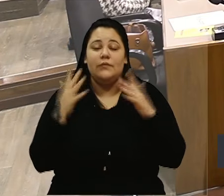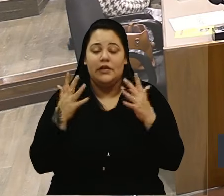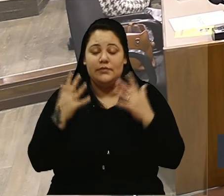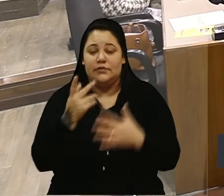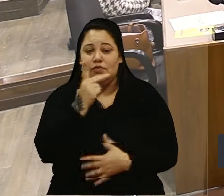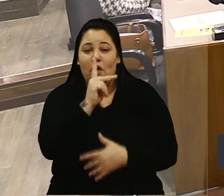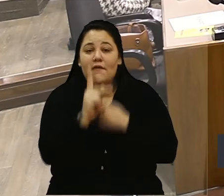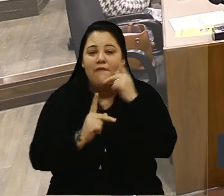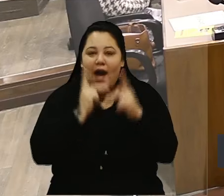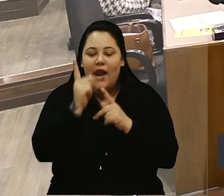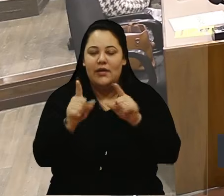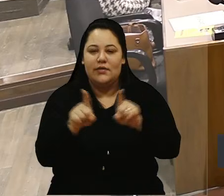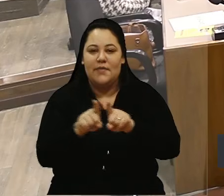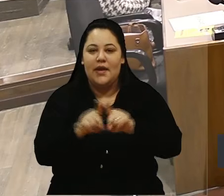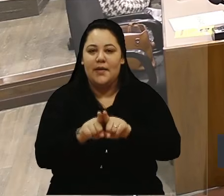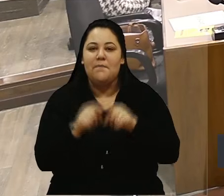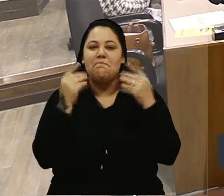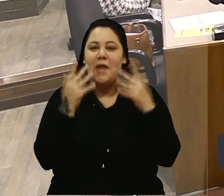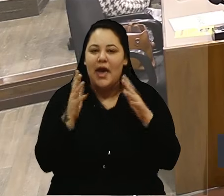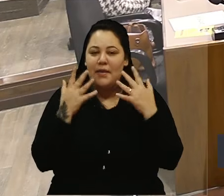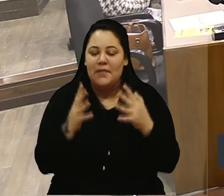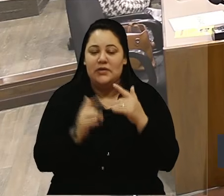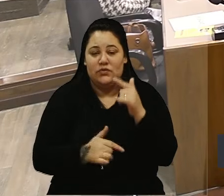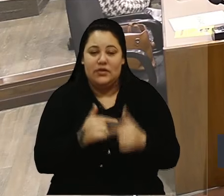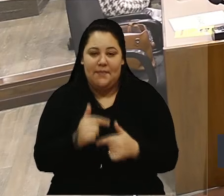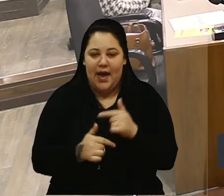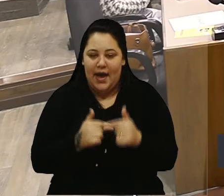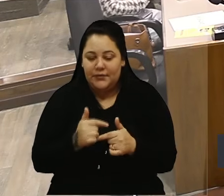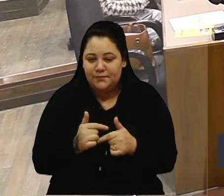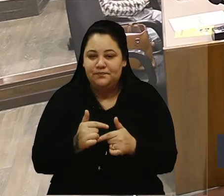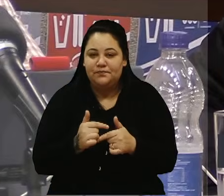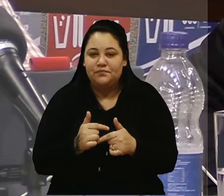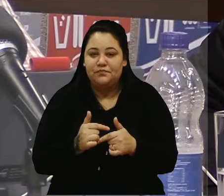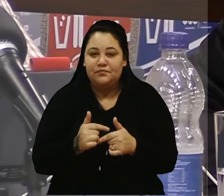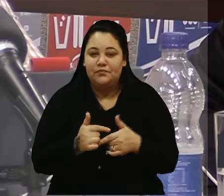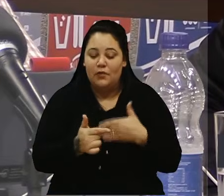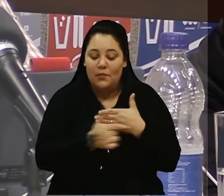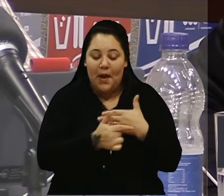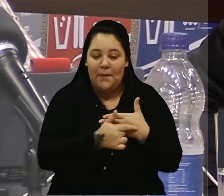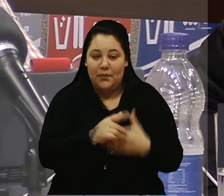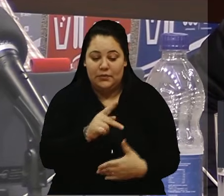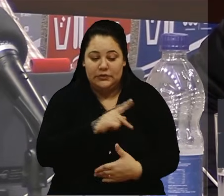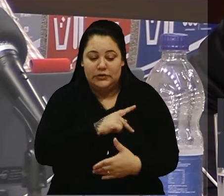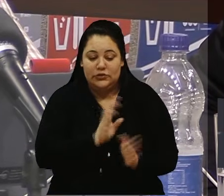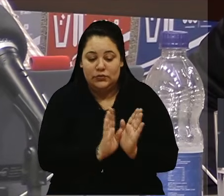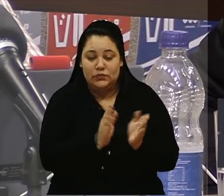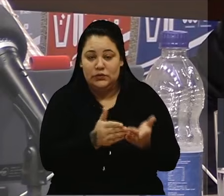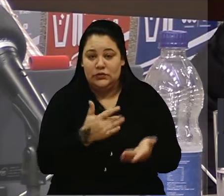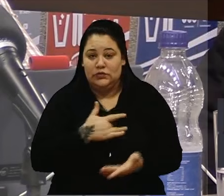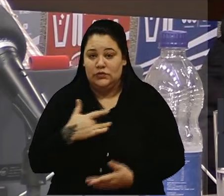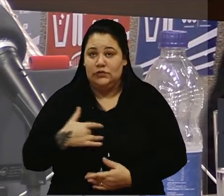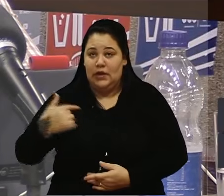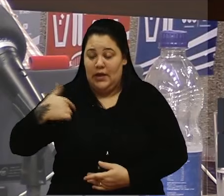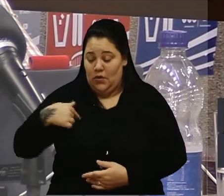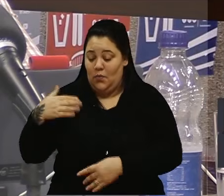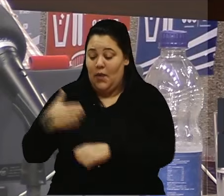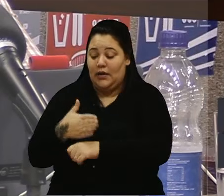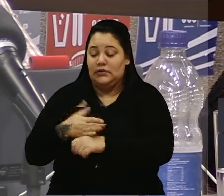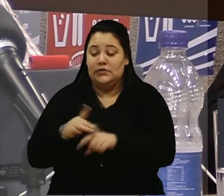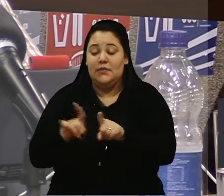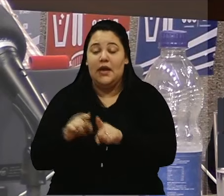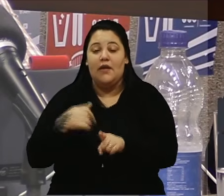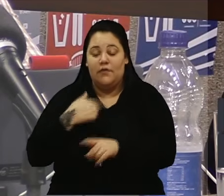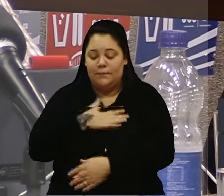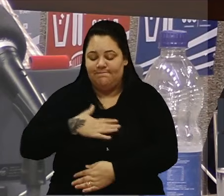pronunciamento, parabéns pela condução dos trabalhos na presidência da Comissão de Saúde. Eu, como membro, fico muito